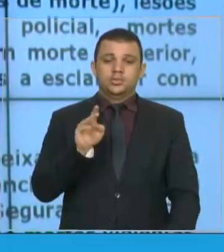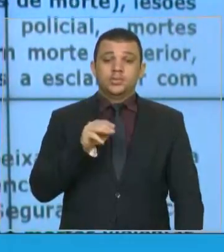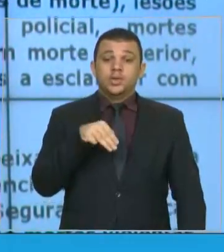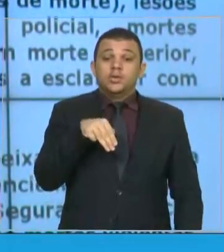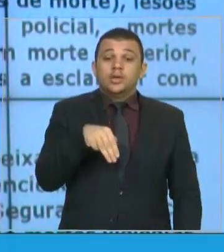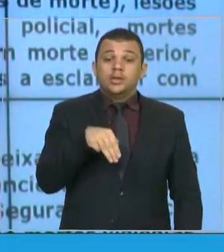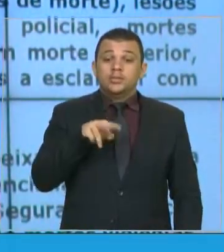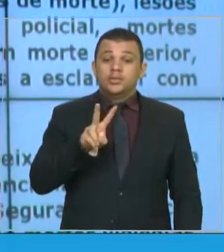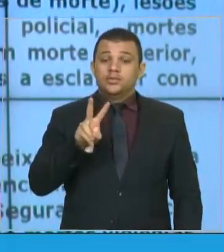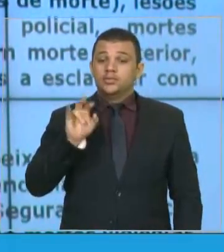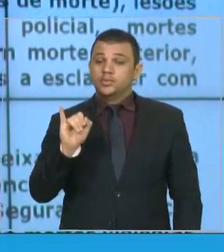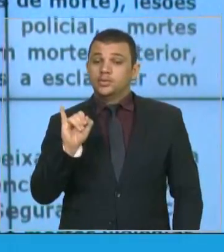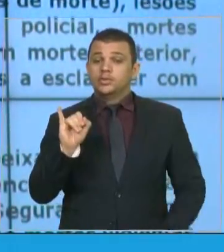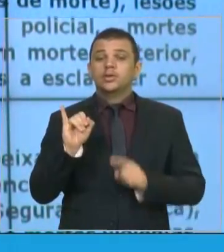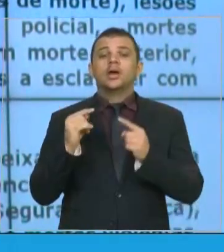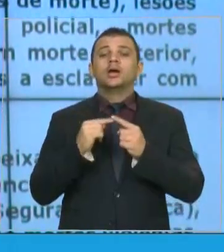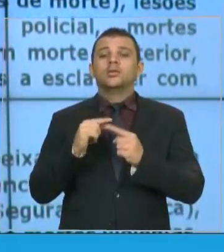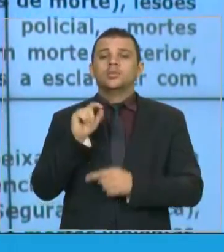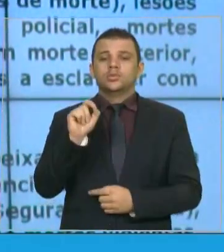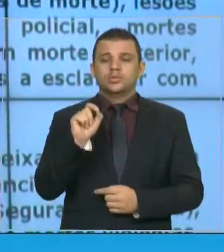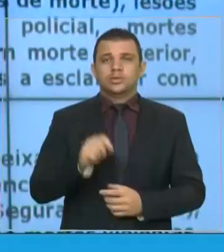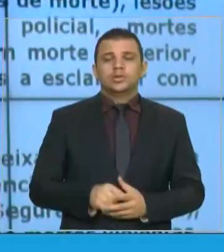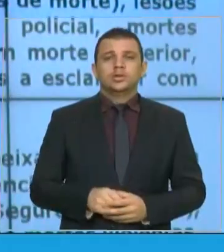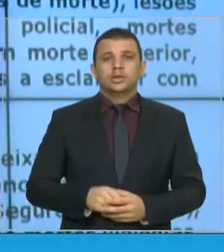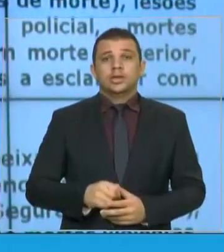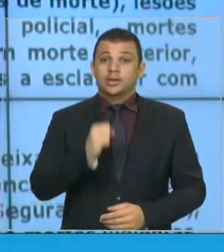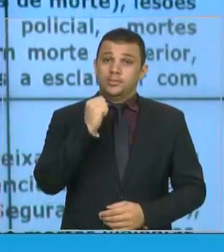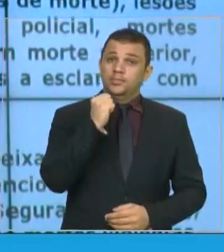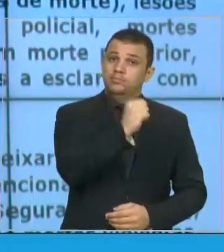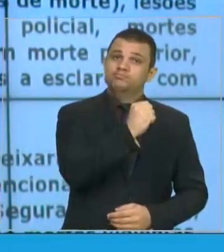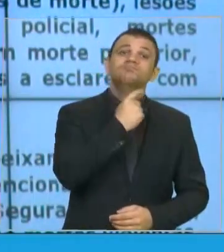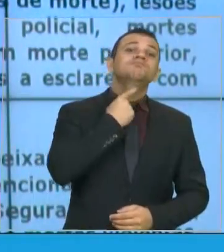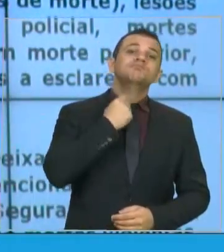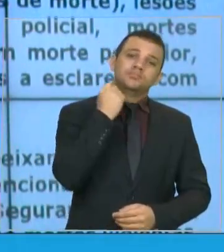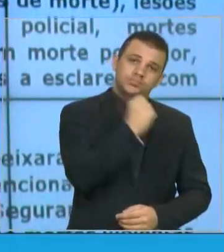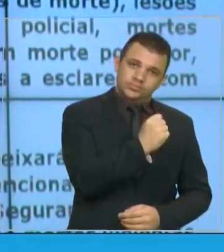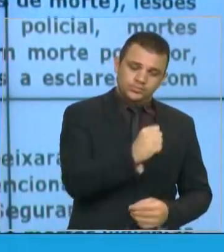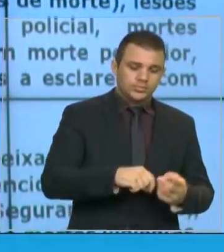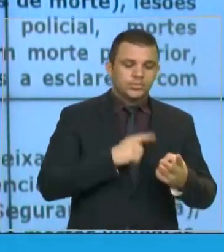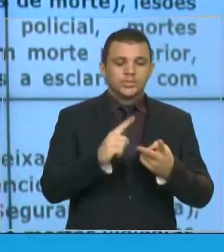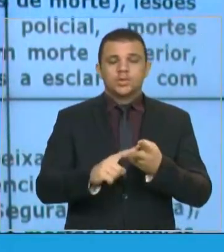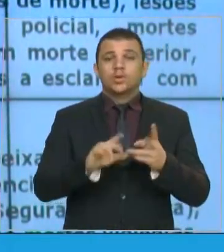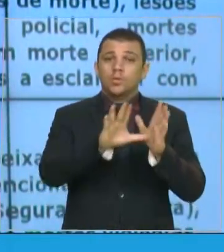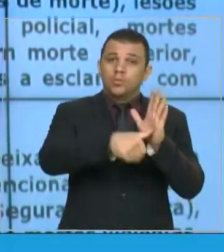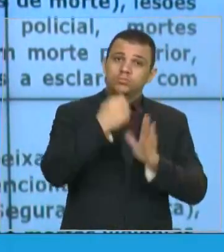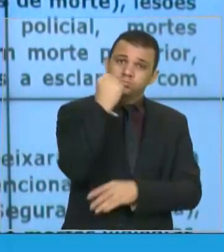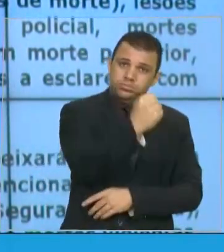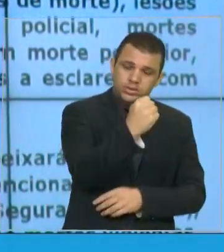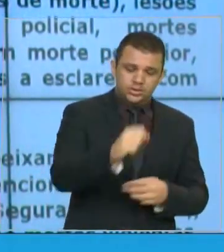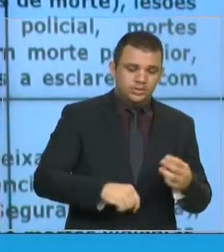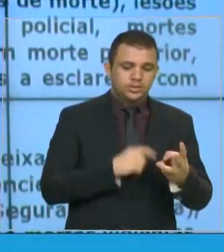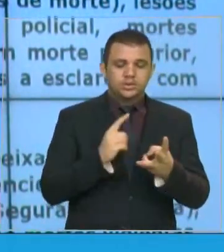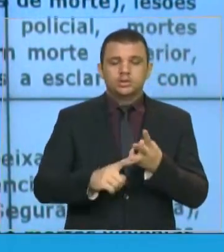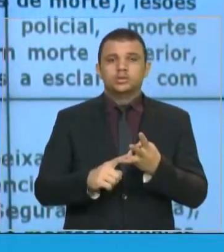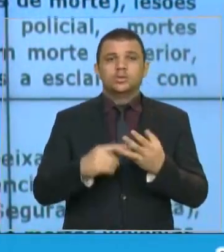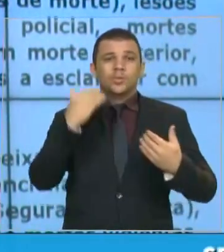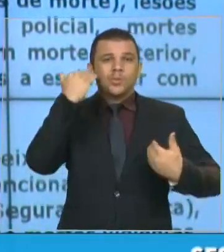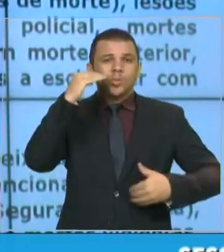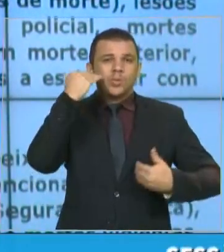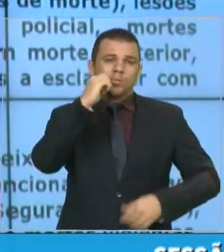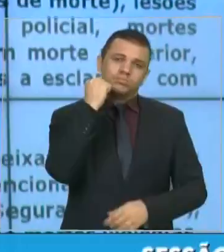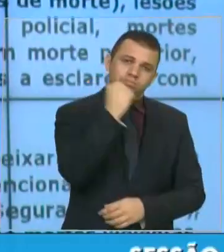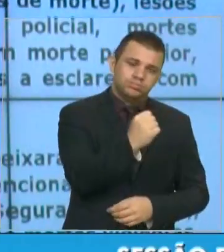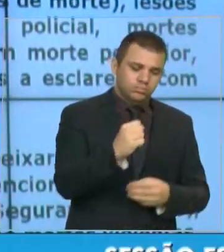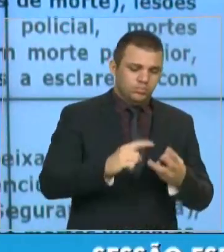envolve homicídios dolosos, latrocínios, roubo seguido de morte, lesões corporais seguidas de morte, e a